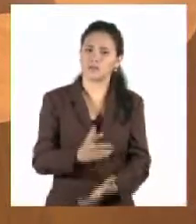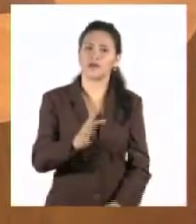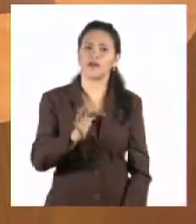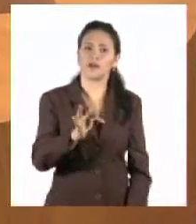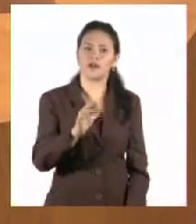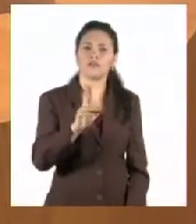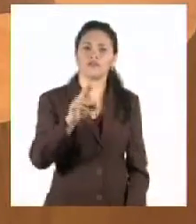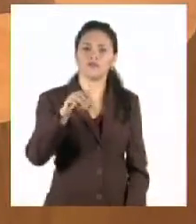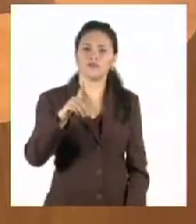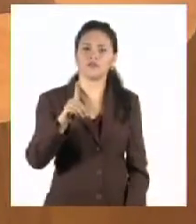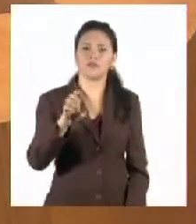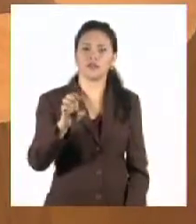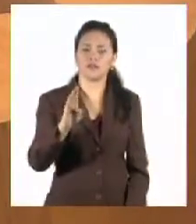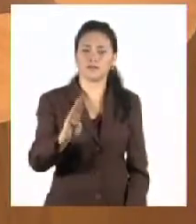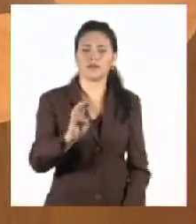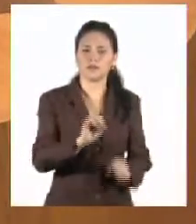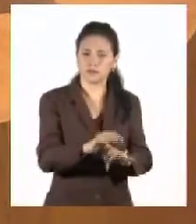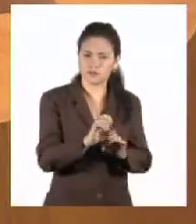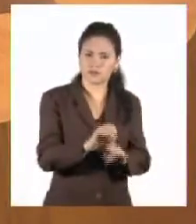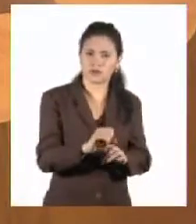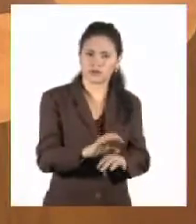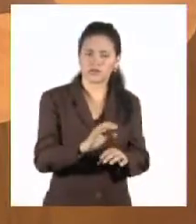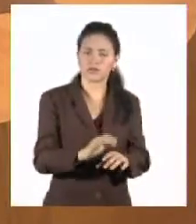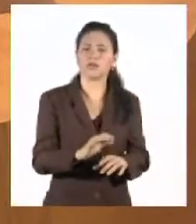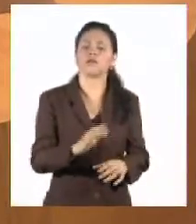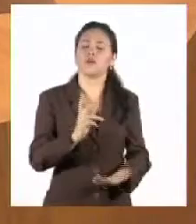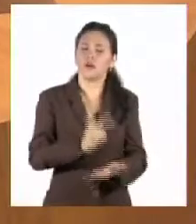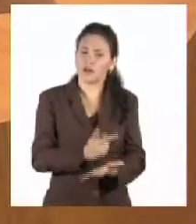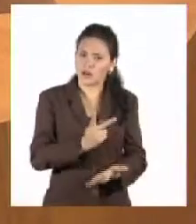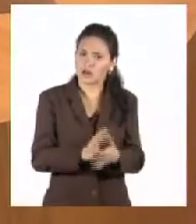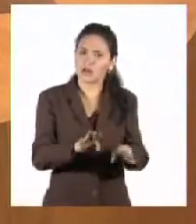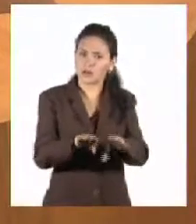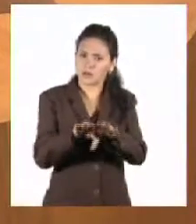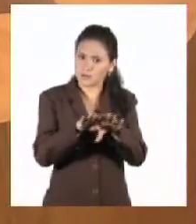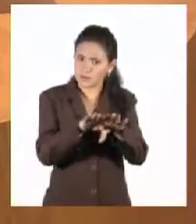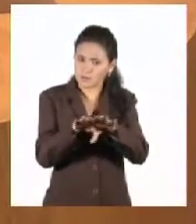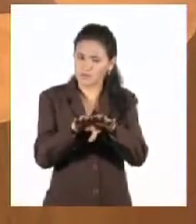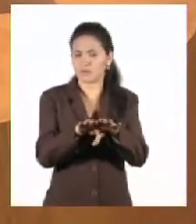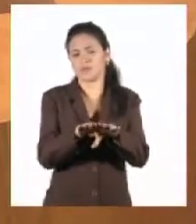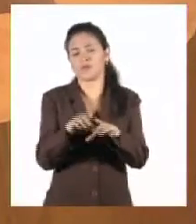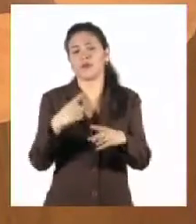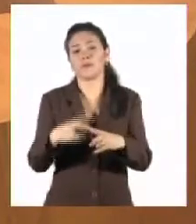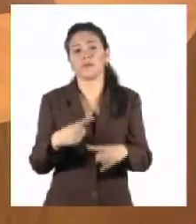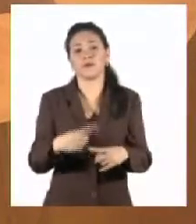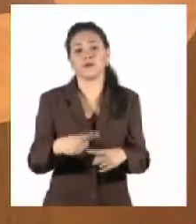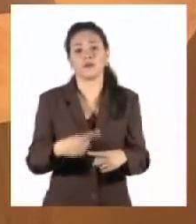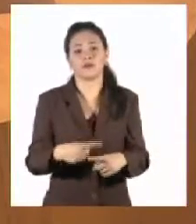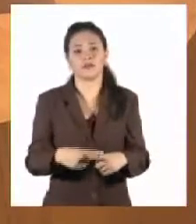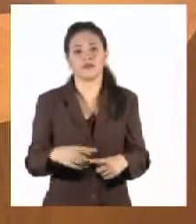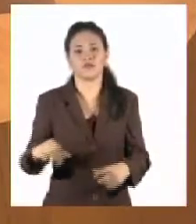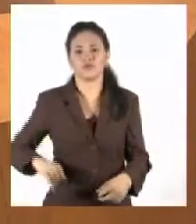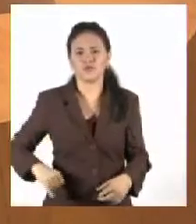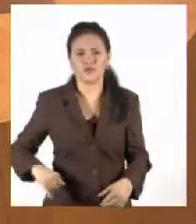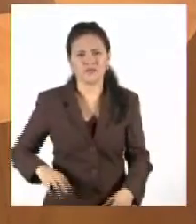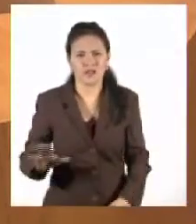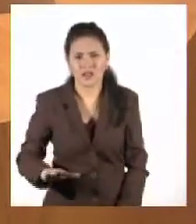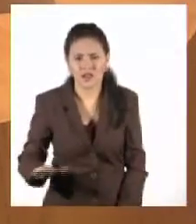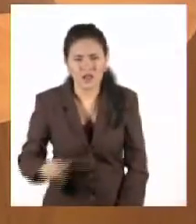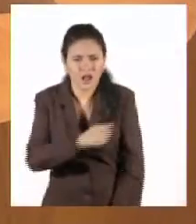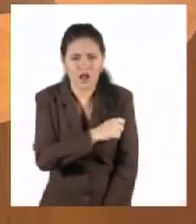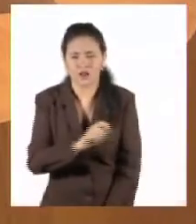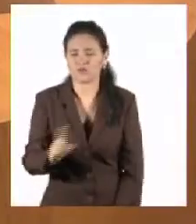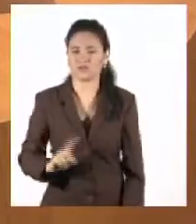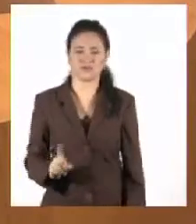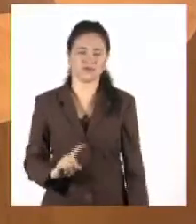no patamar que está, para que nossas crianças não tivessem prejuízo, para que os alunos não tivessem prejuízo e para que o governo